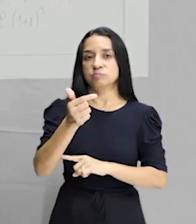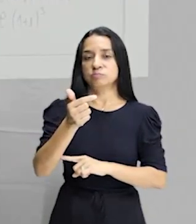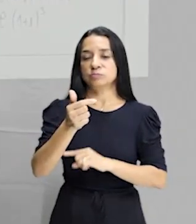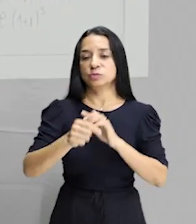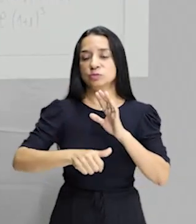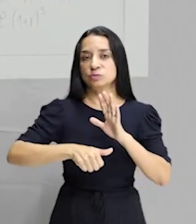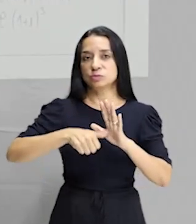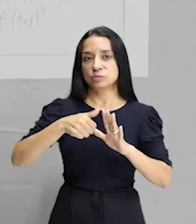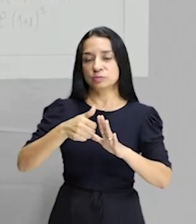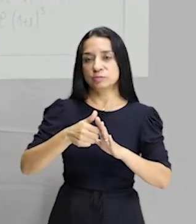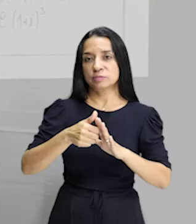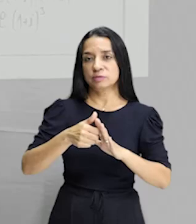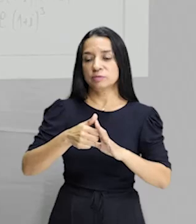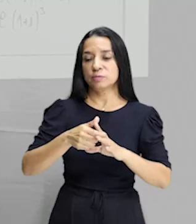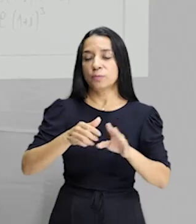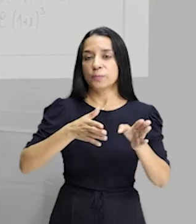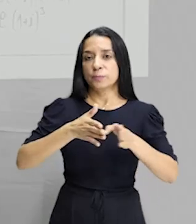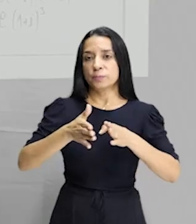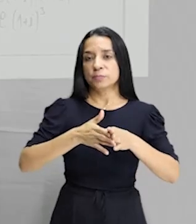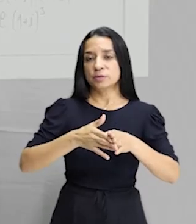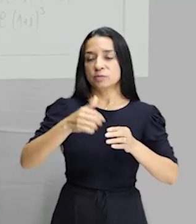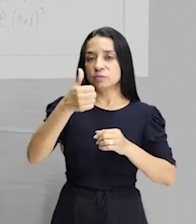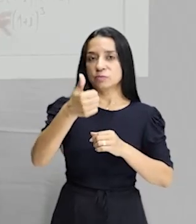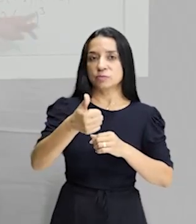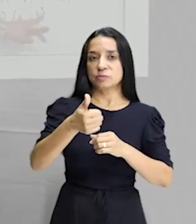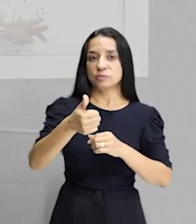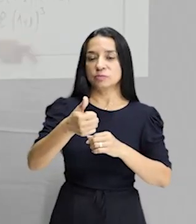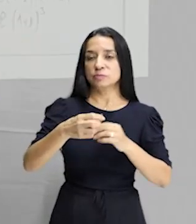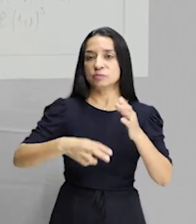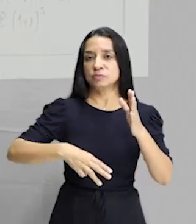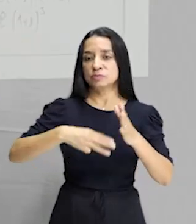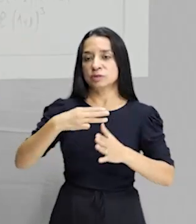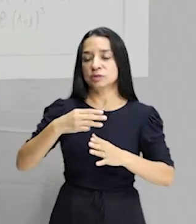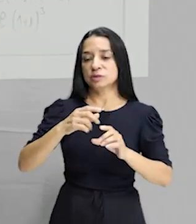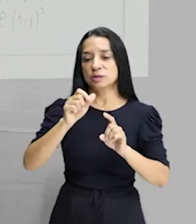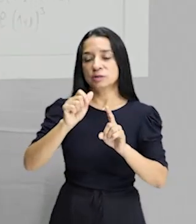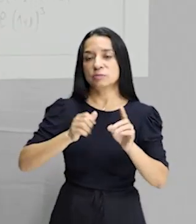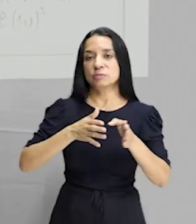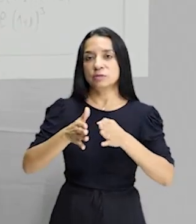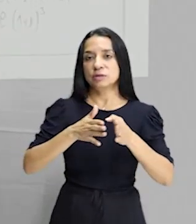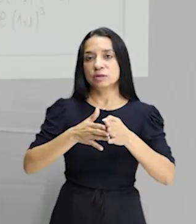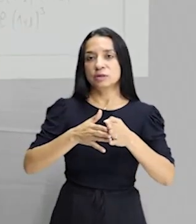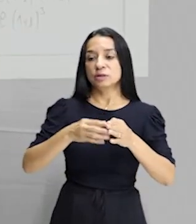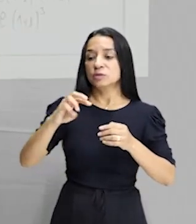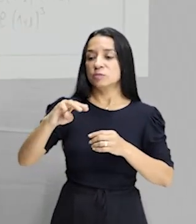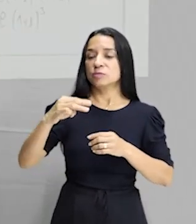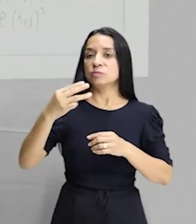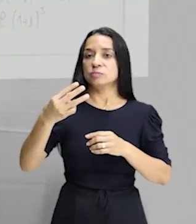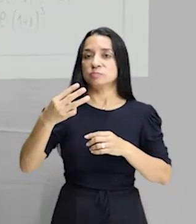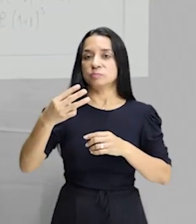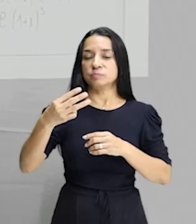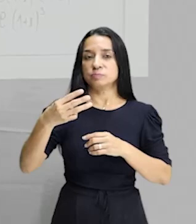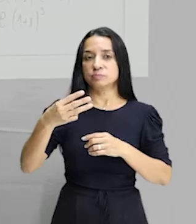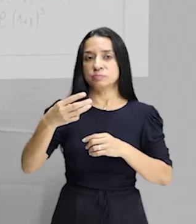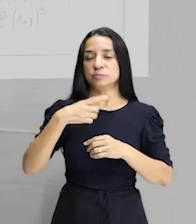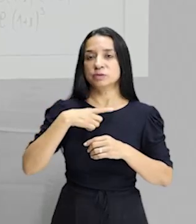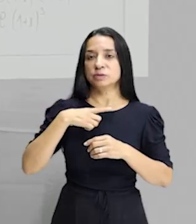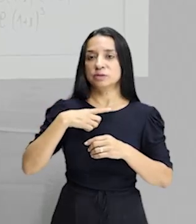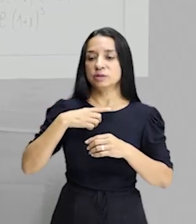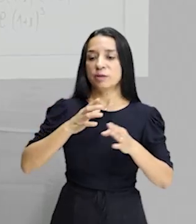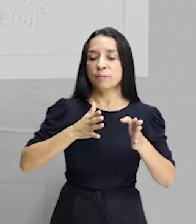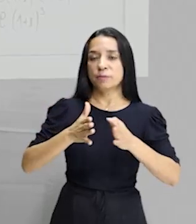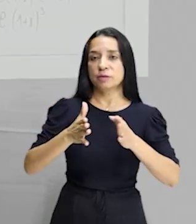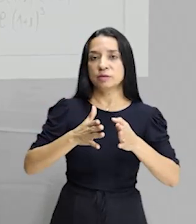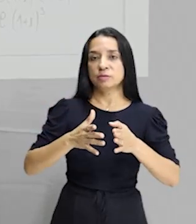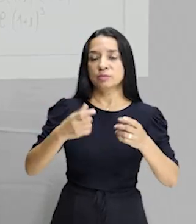período expõe que foi um no terceiro período expoente que foi três então para ter períodos você vai